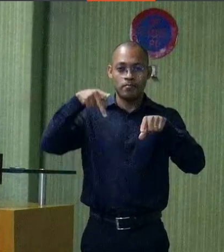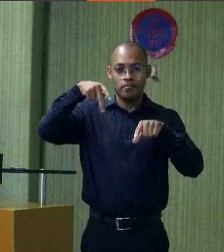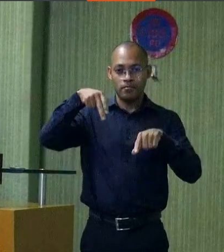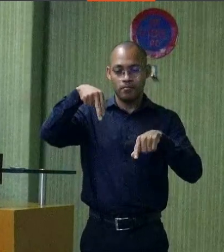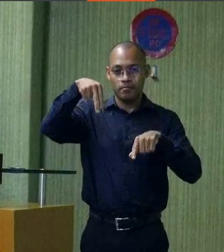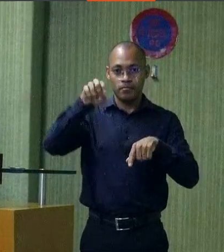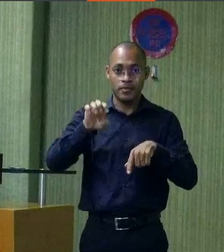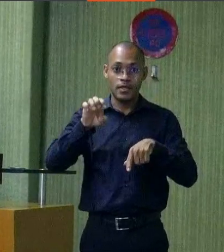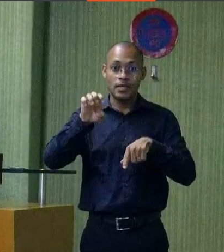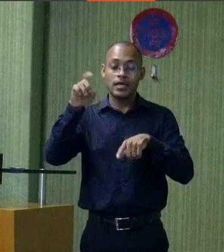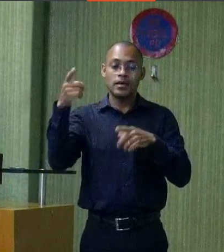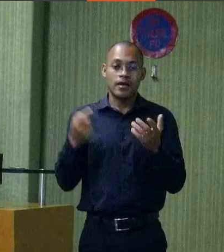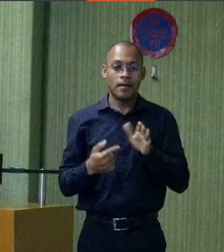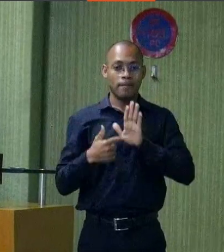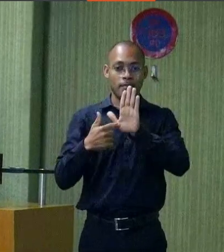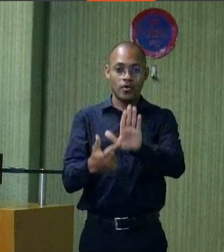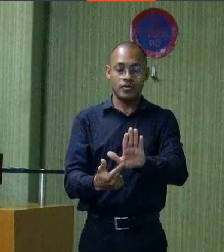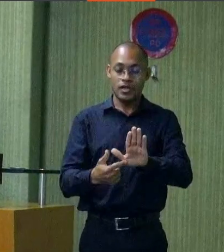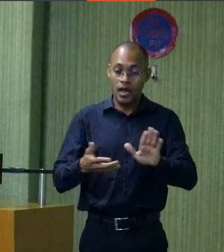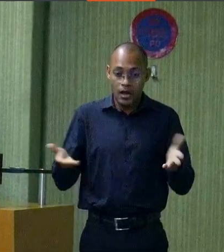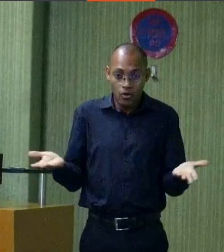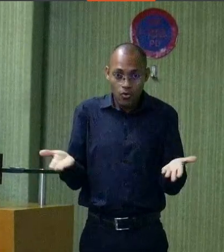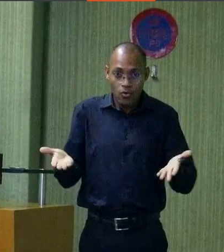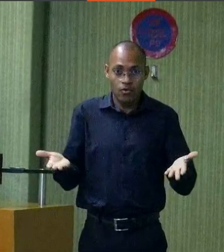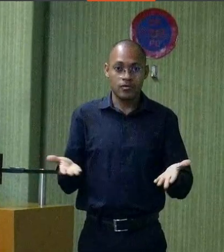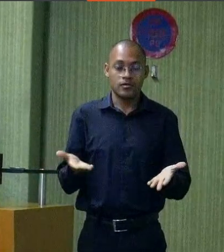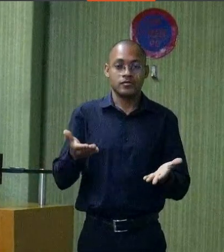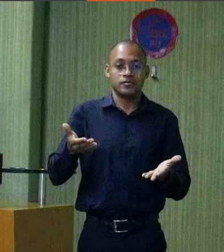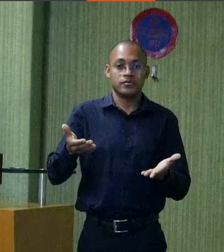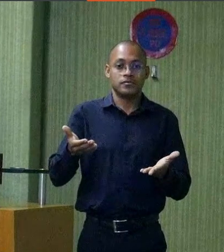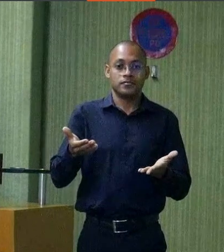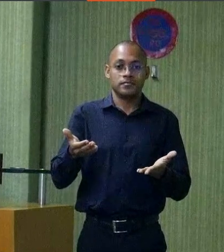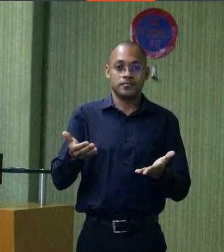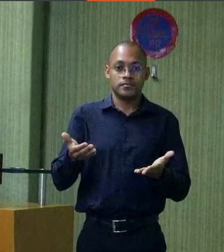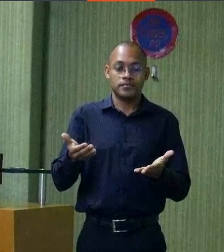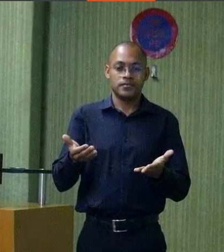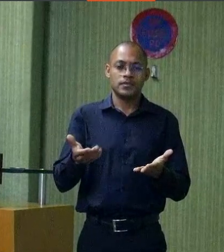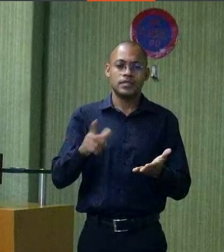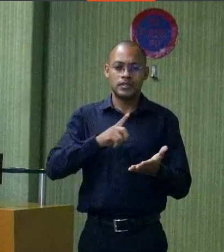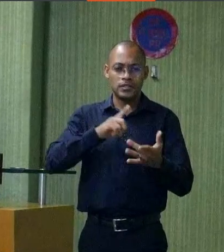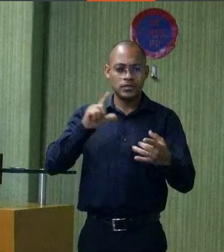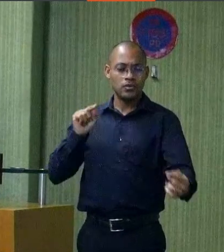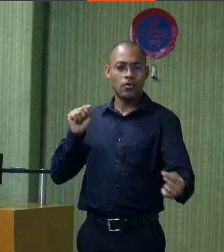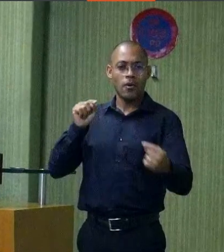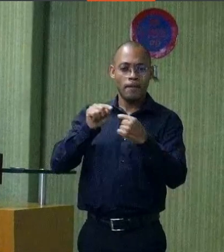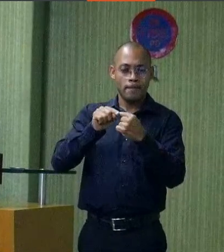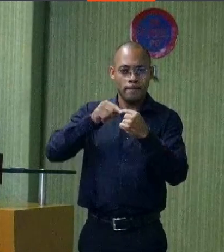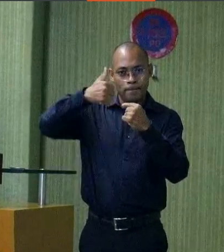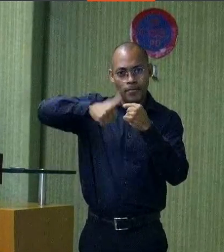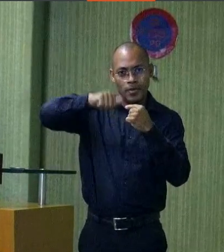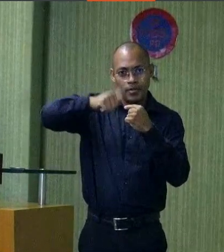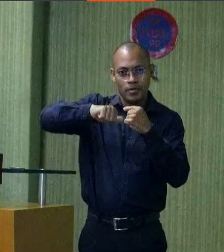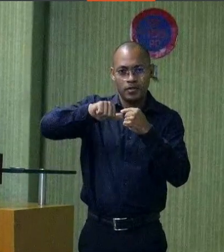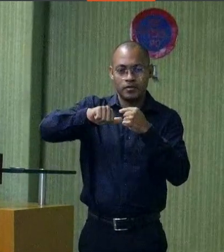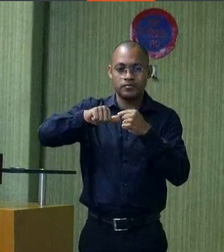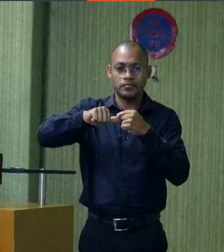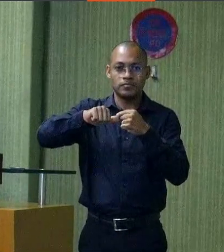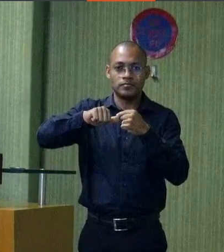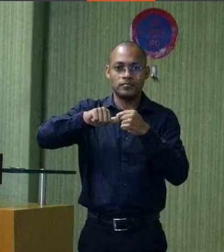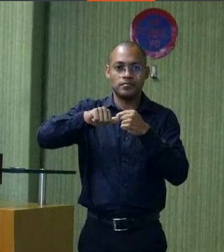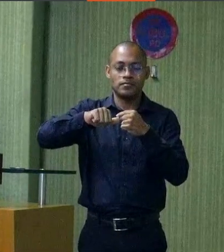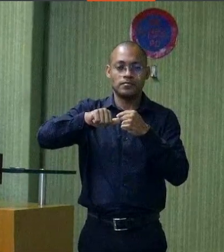ênfase na qualidade né se nós observarmos o atual pne ele tem uma meta de qualidade na Meta S não é mas